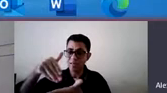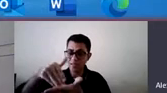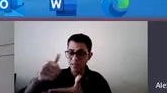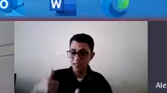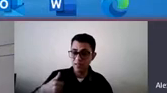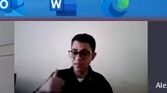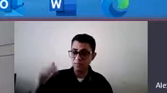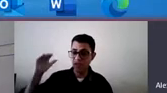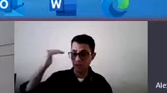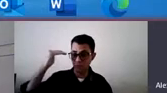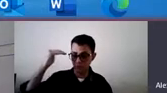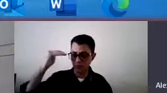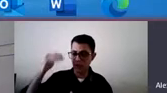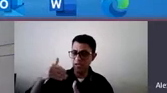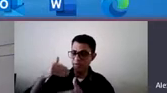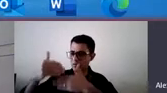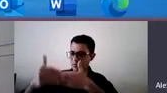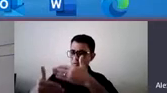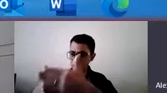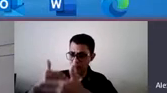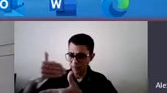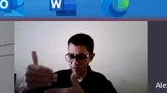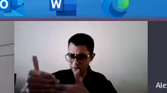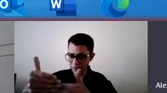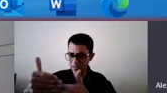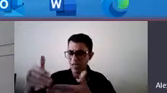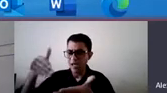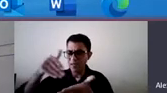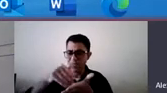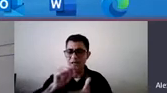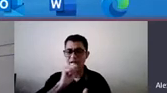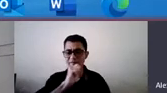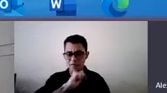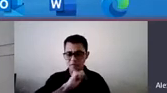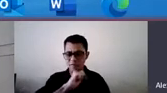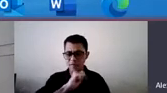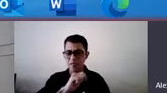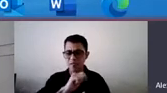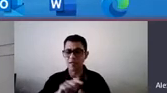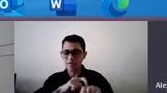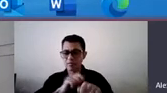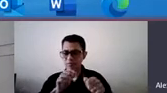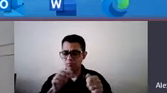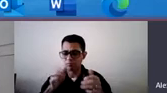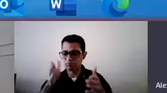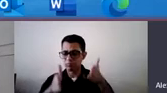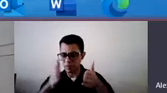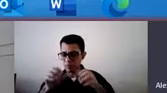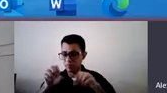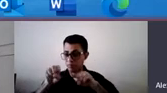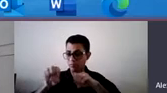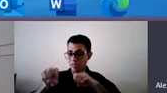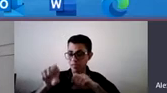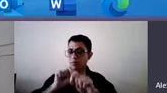idade adulta, até a velhice. Nesse momento, para trabalhar,